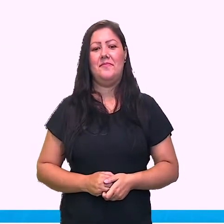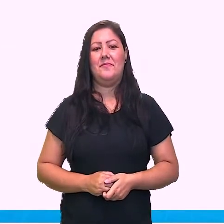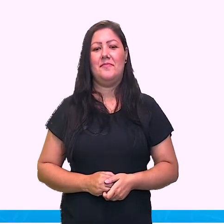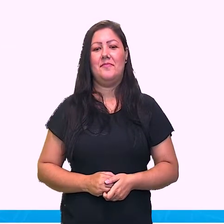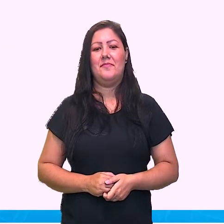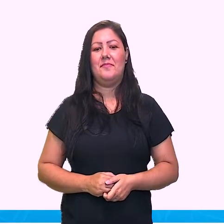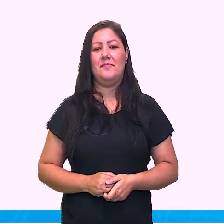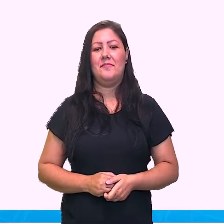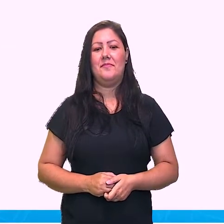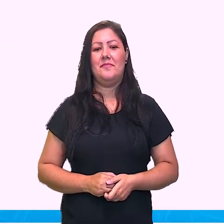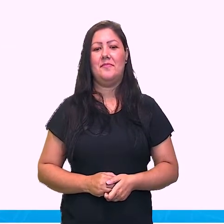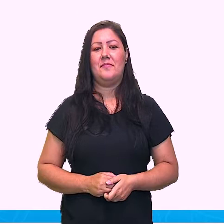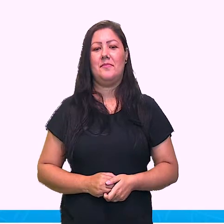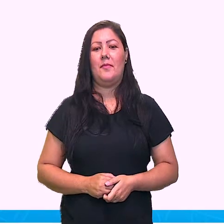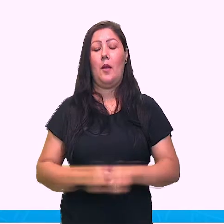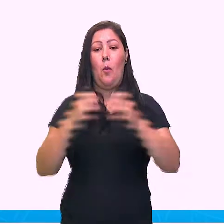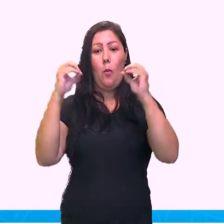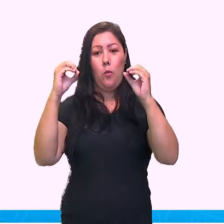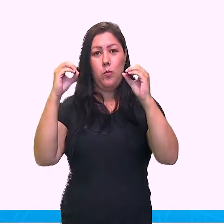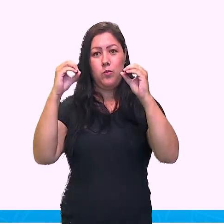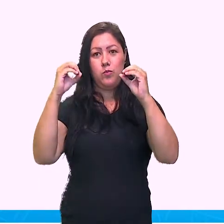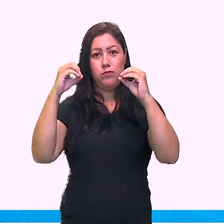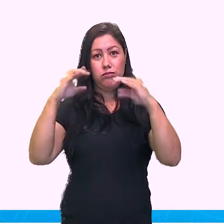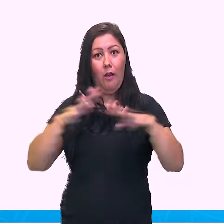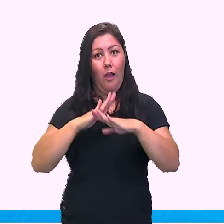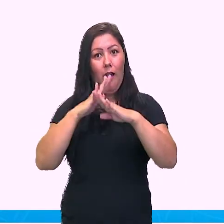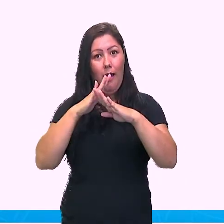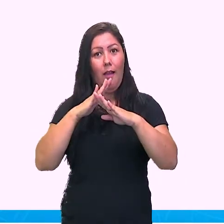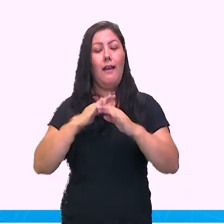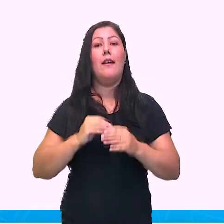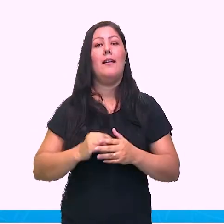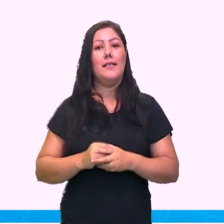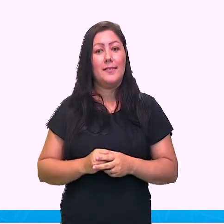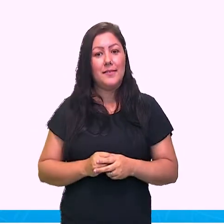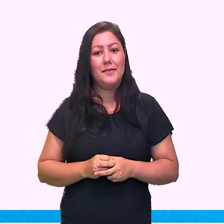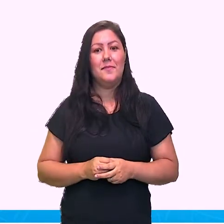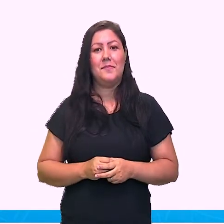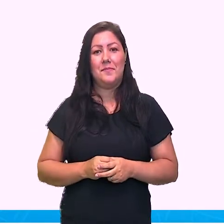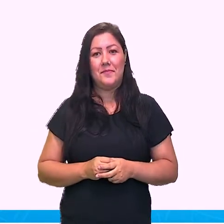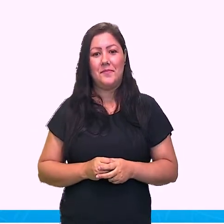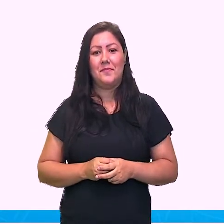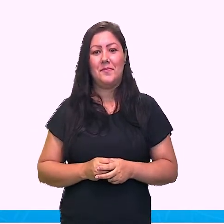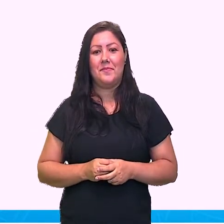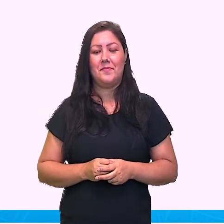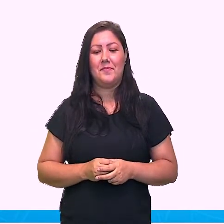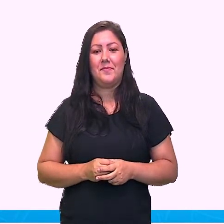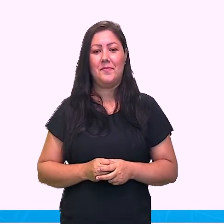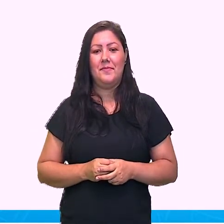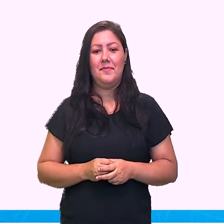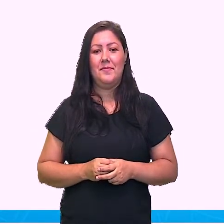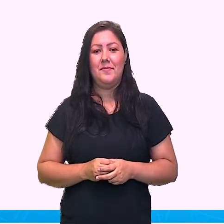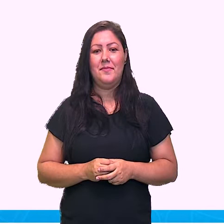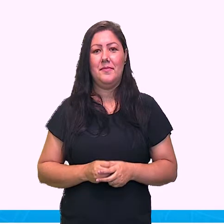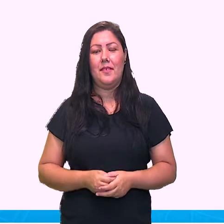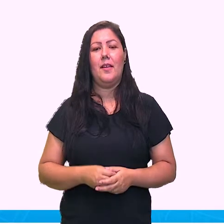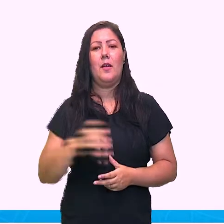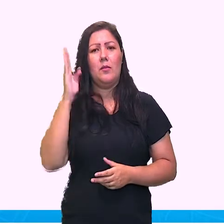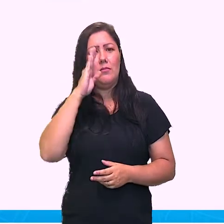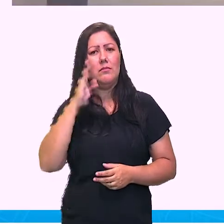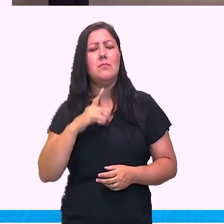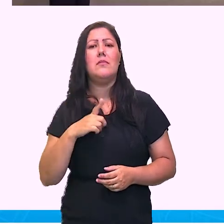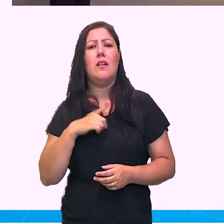Atlântico. Então, qual o oceano que banha o nosso país? Oceano Atlântico. O Brasil tem